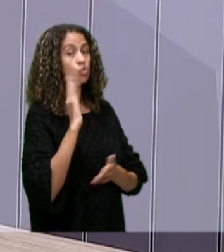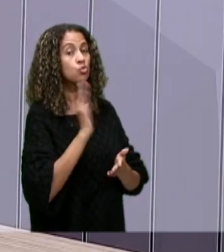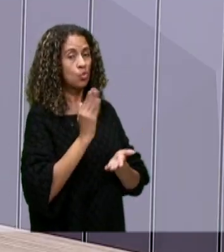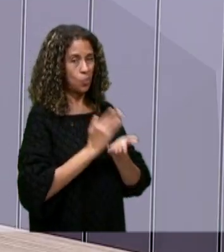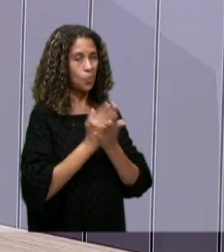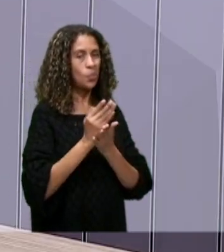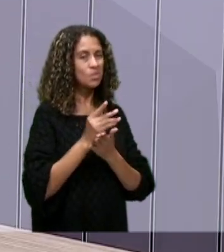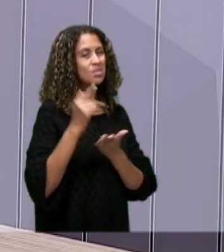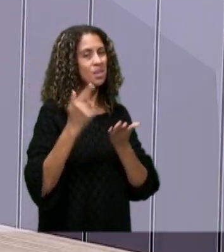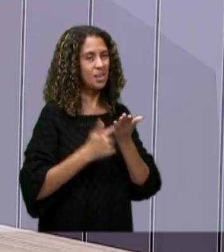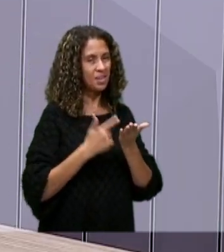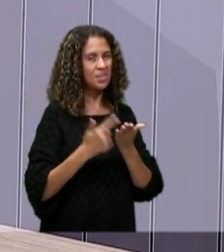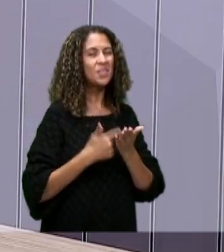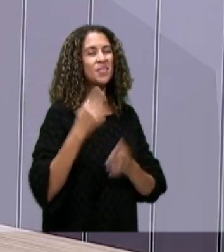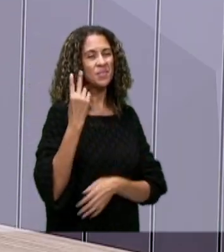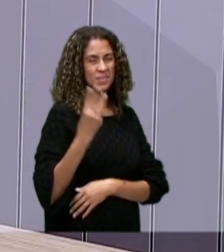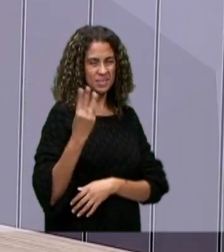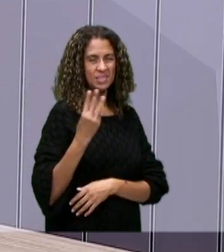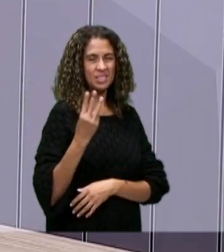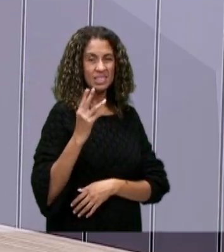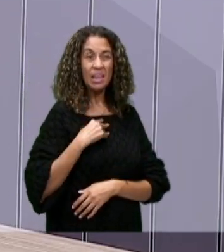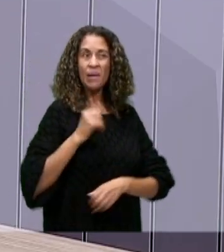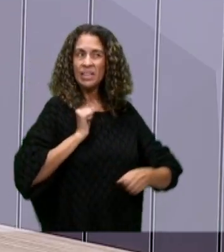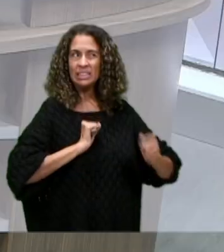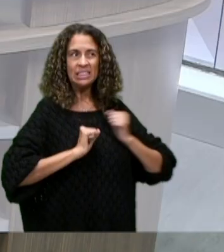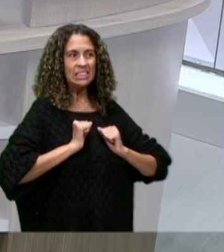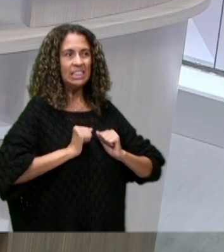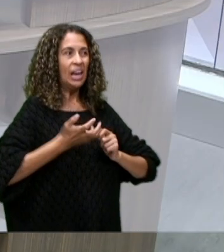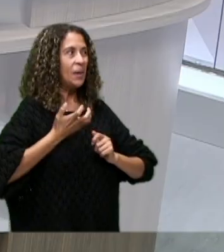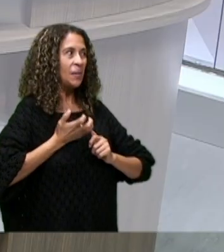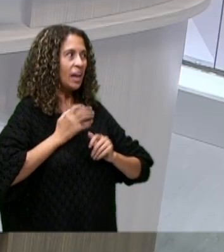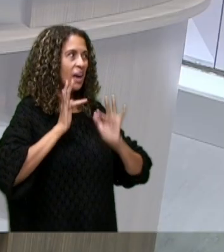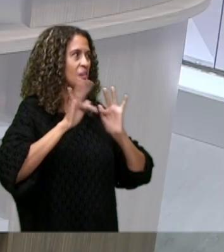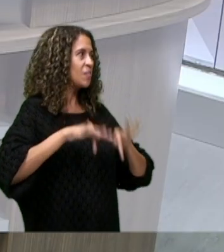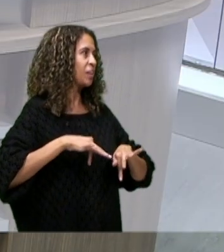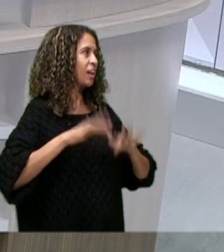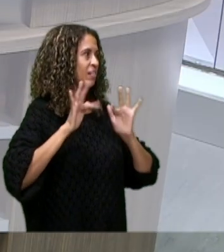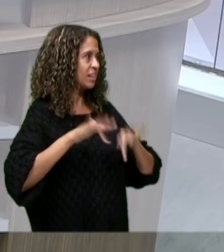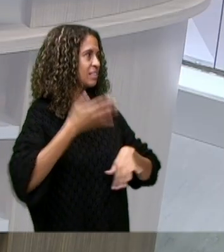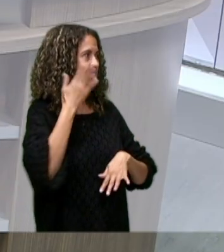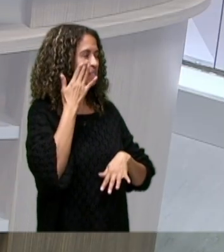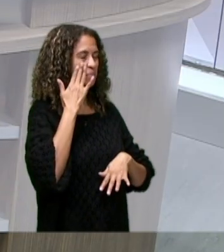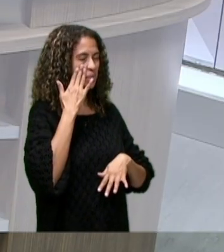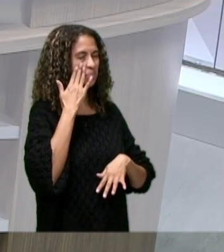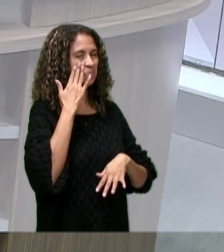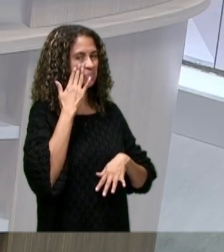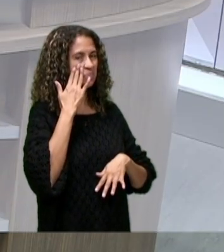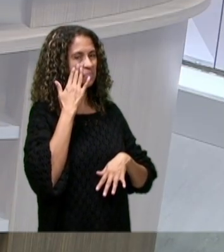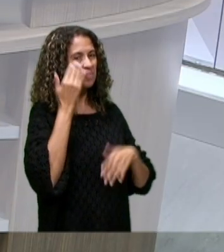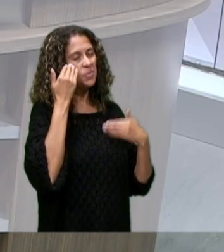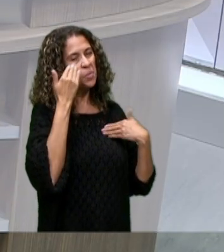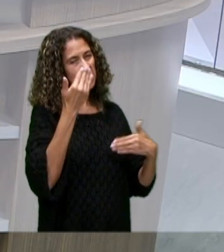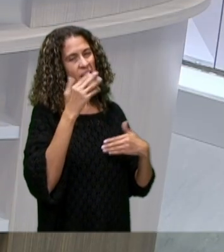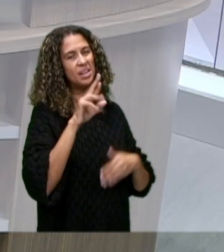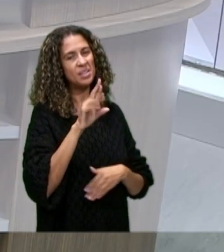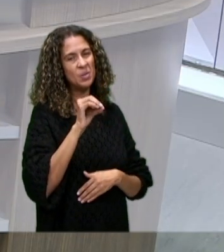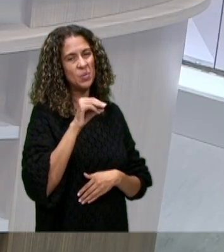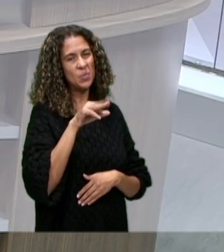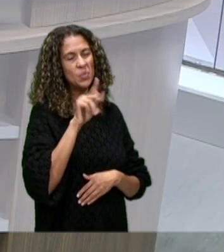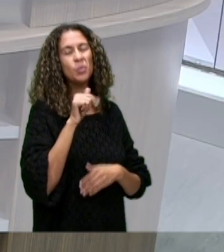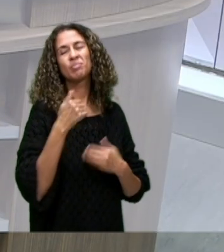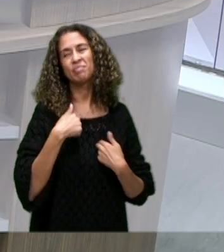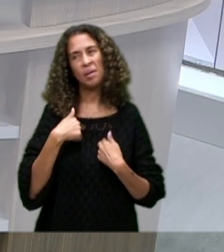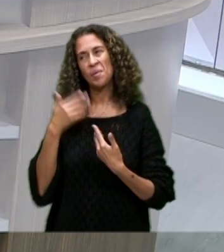ler eu já estou, assim, aflita para terminar de ler O Fim da História. Muito obrigada, Rômulo. Nada, eu que agradeço